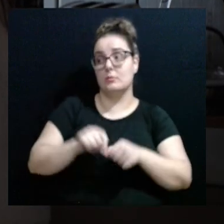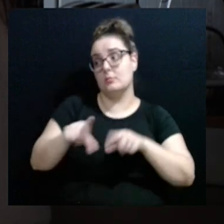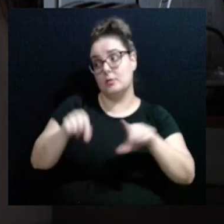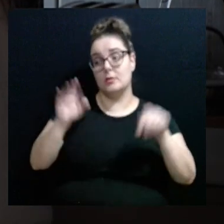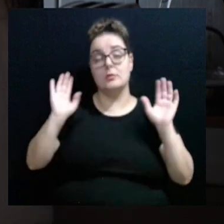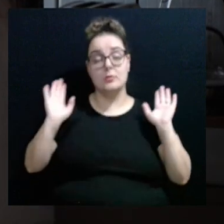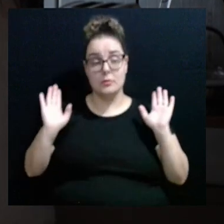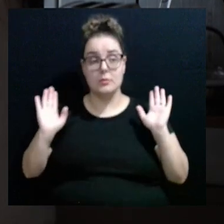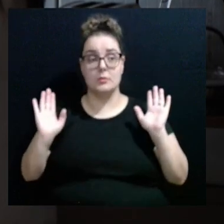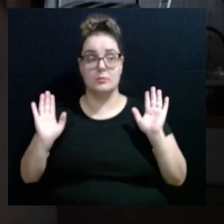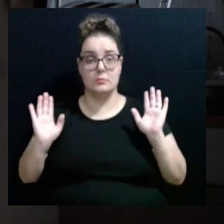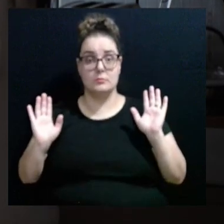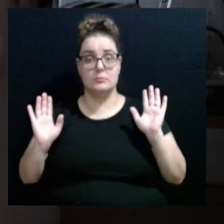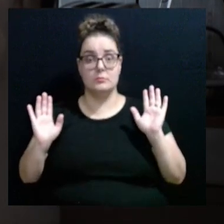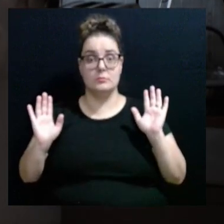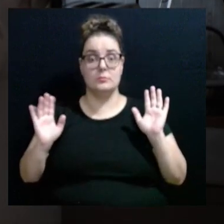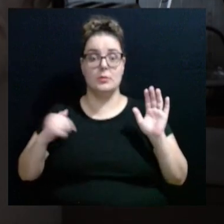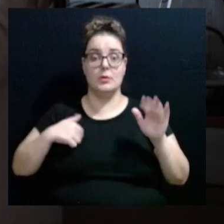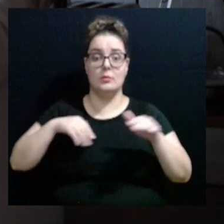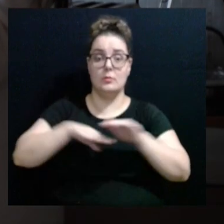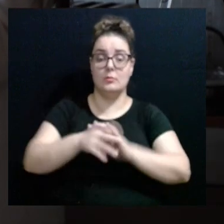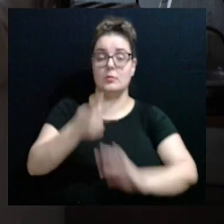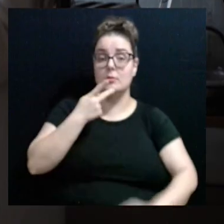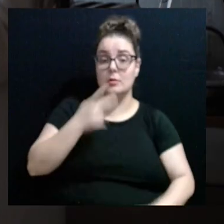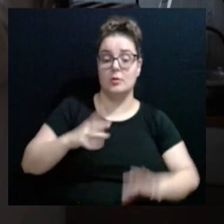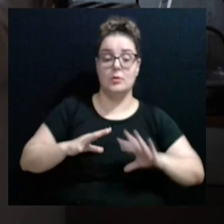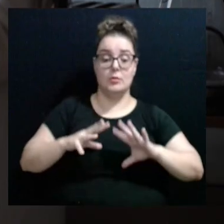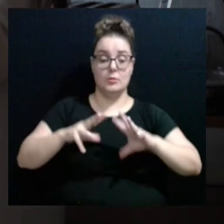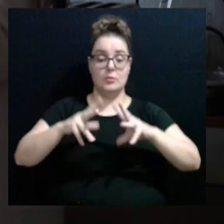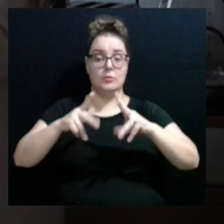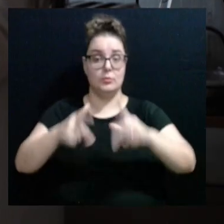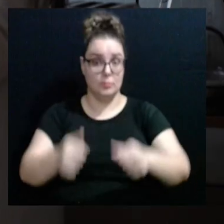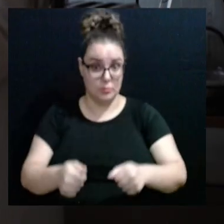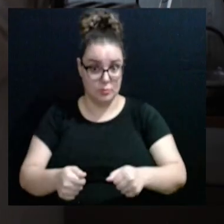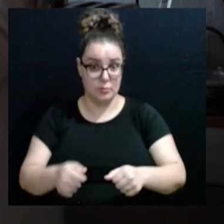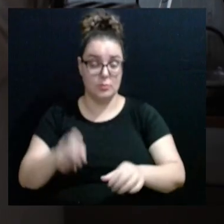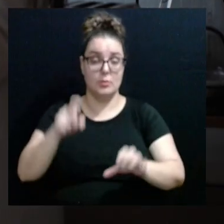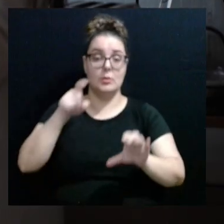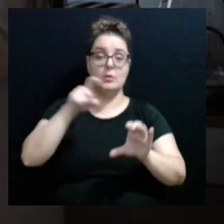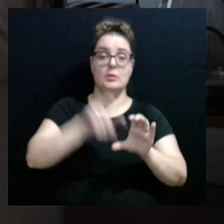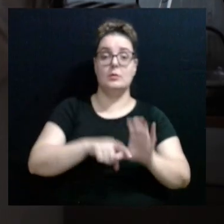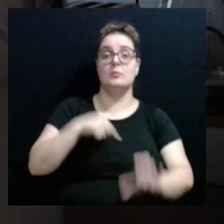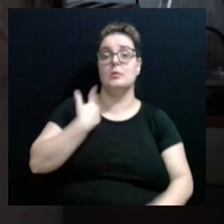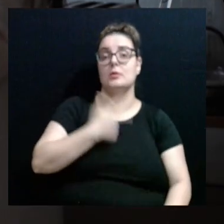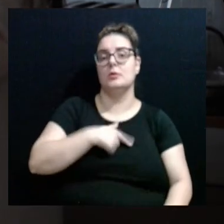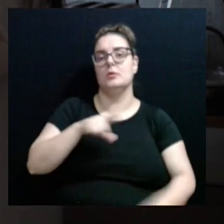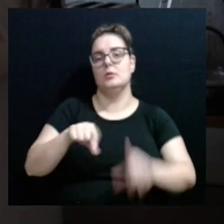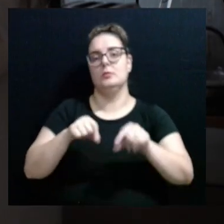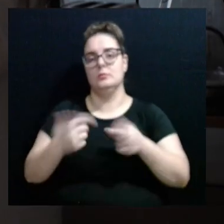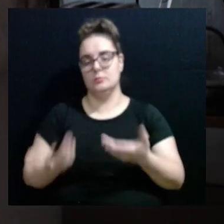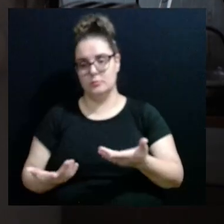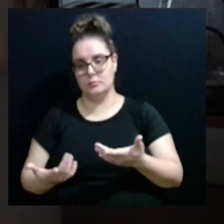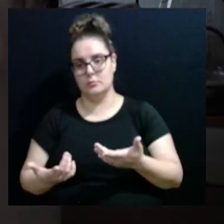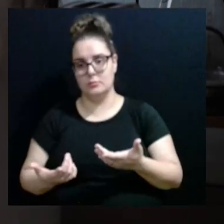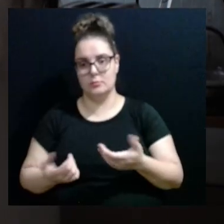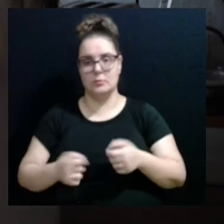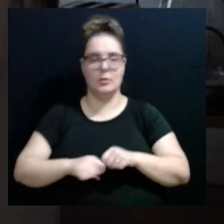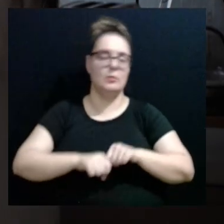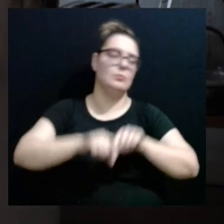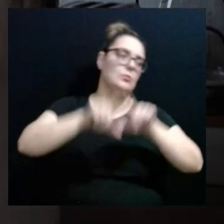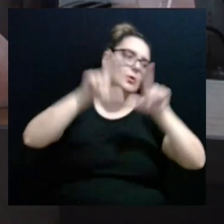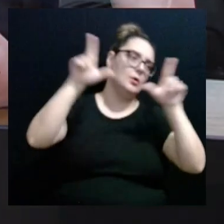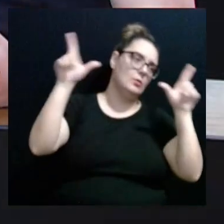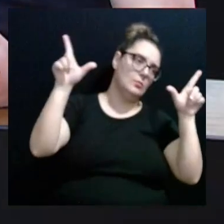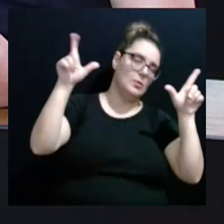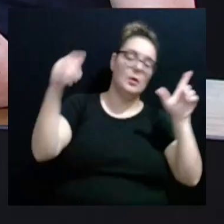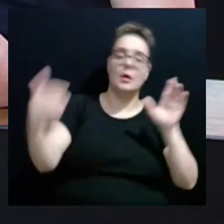Eu costumo falar assim, tudo depende da nossa escolha. Desde o momento que acordamos até o